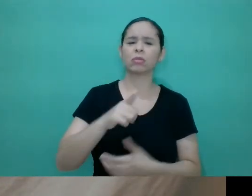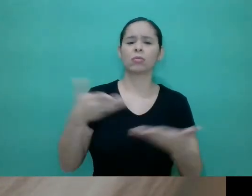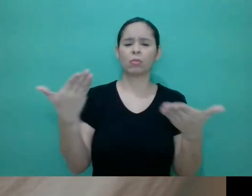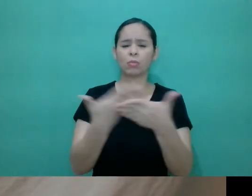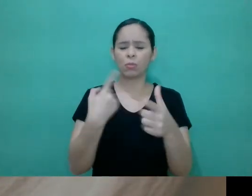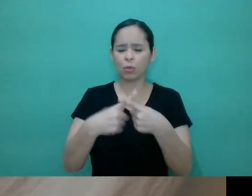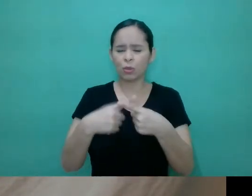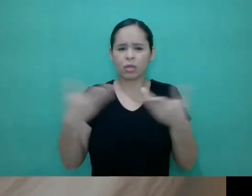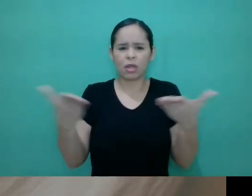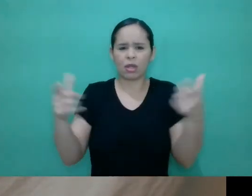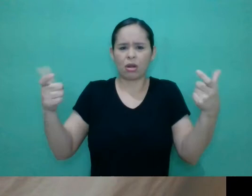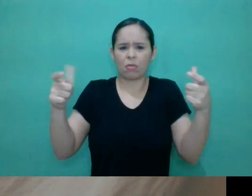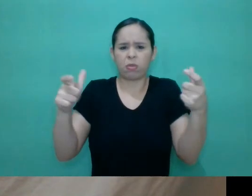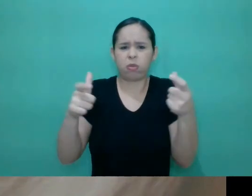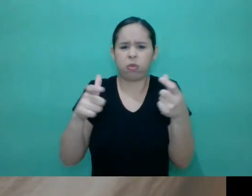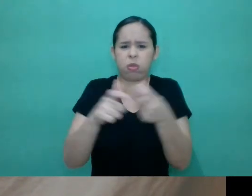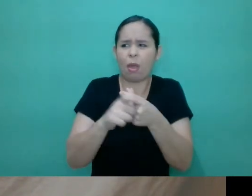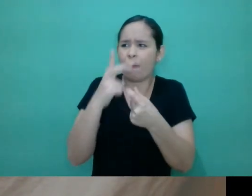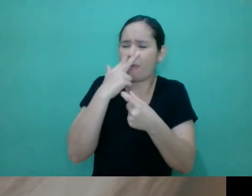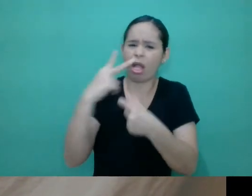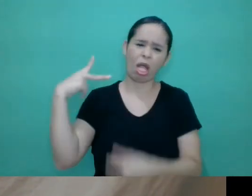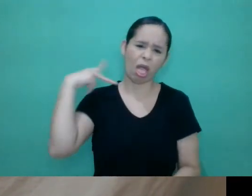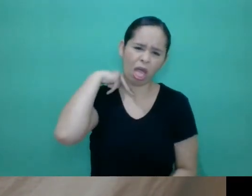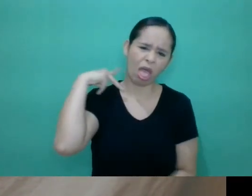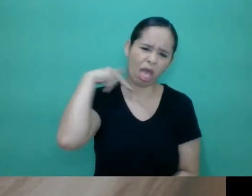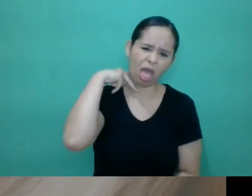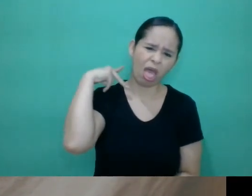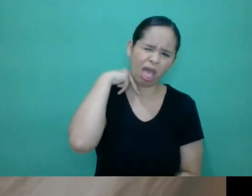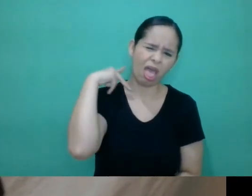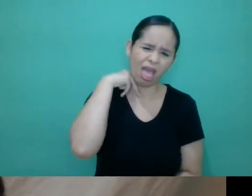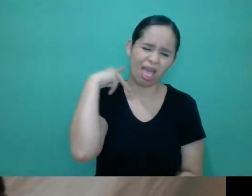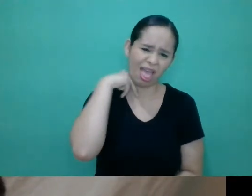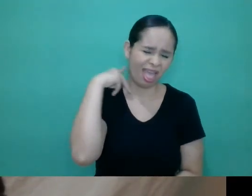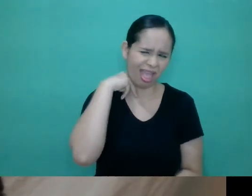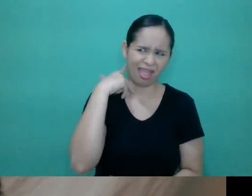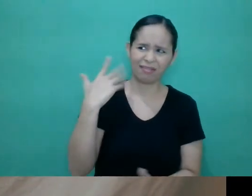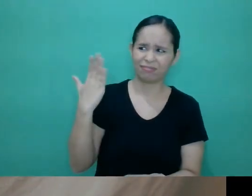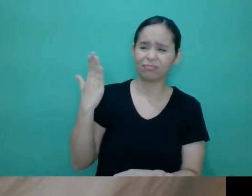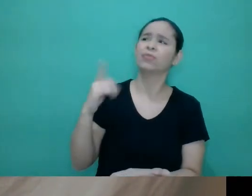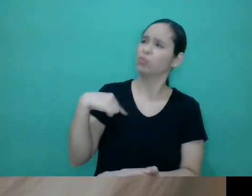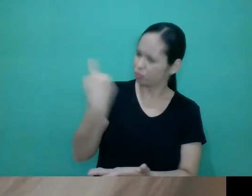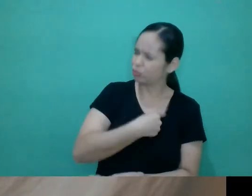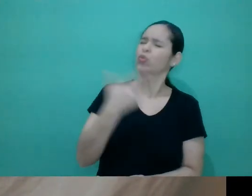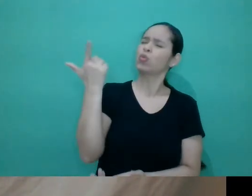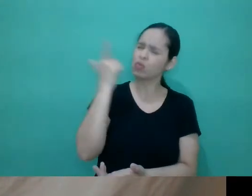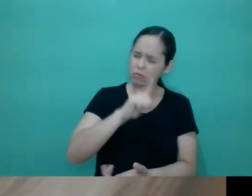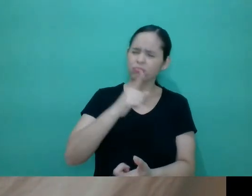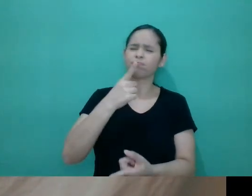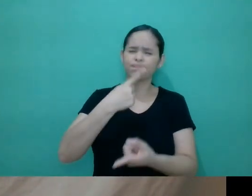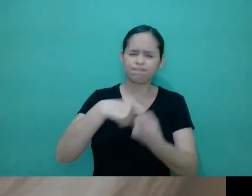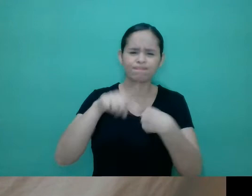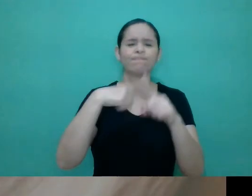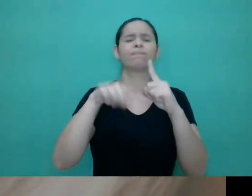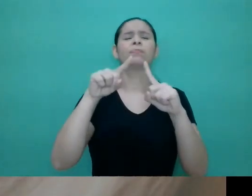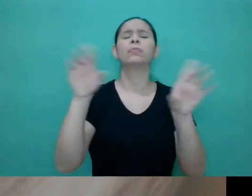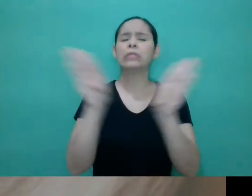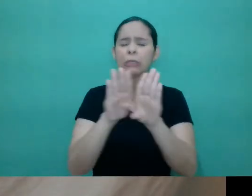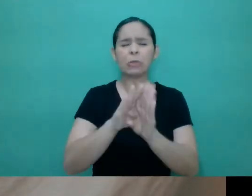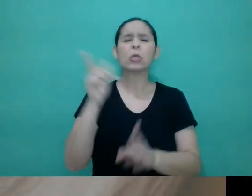reduzidas à condição de burros de carga existirem ou simplesmente sobreviverem. Trata-se de compreender essa